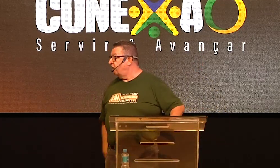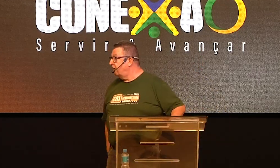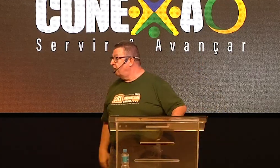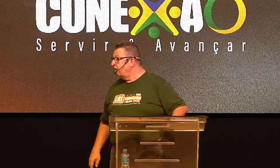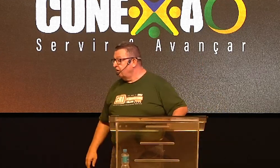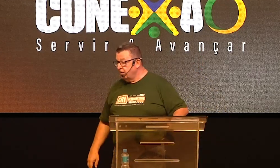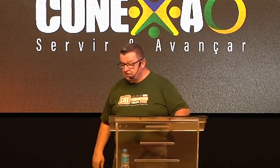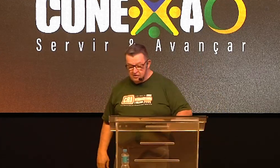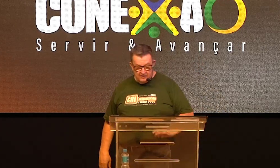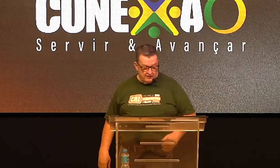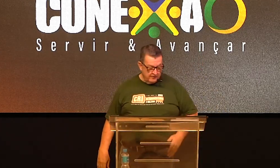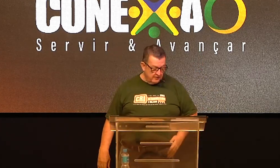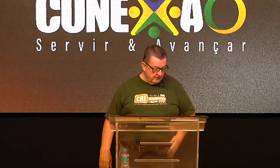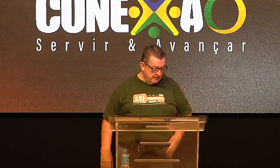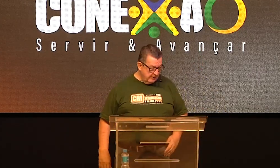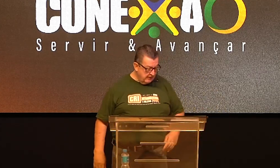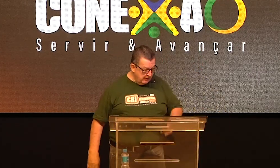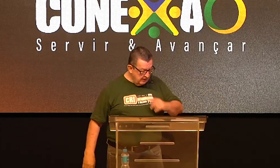ainda.